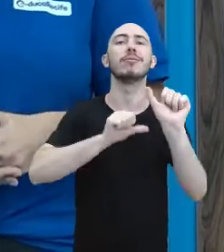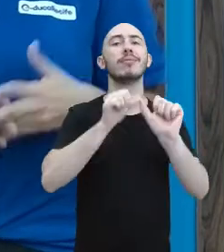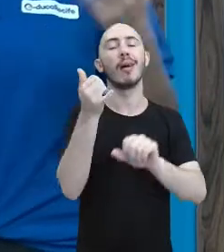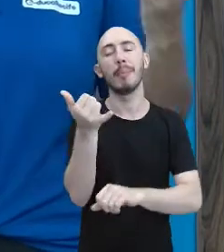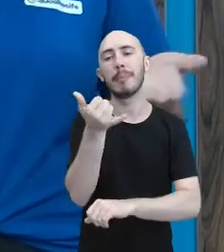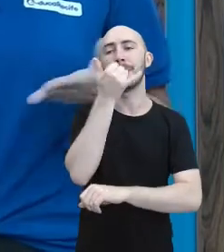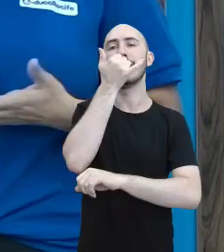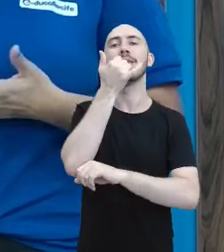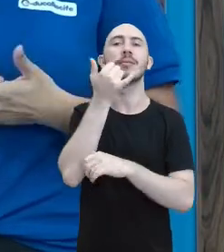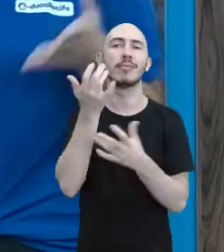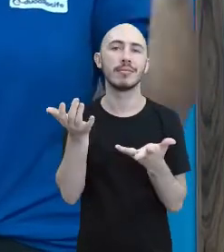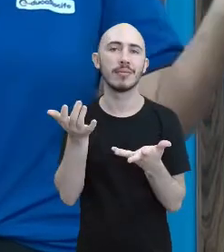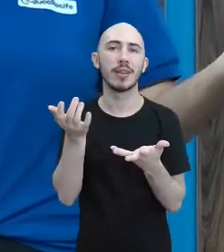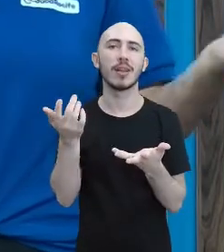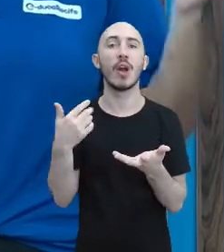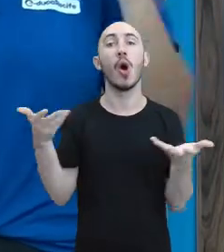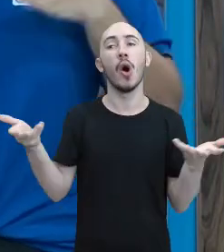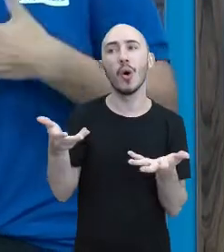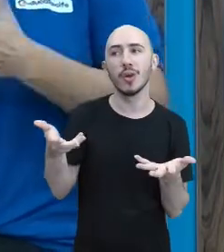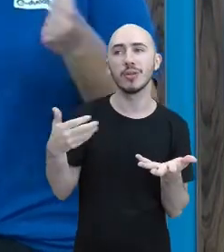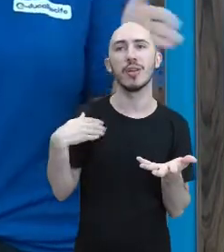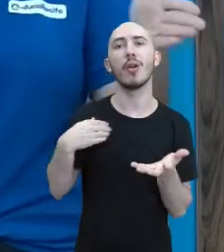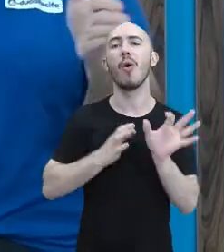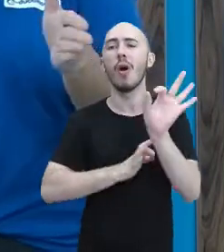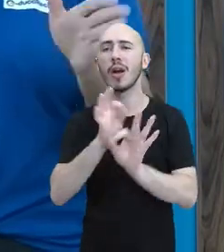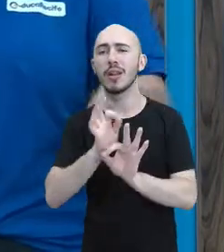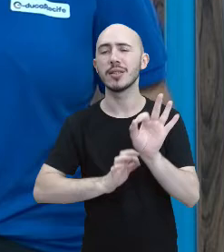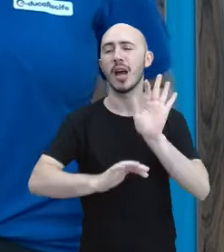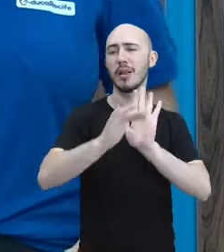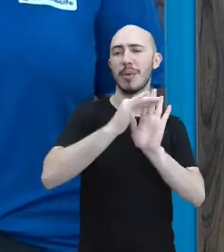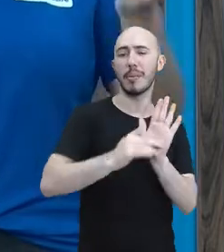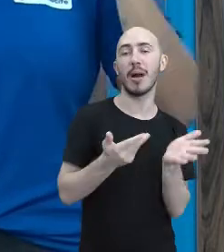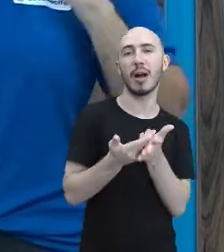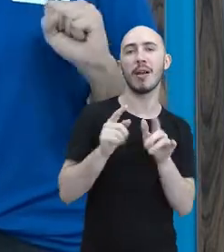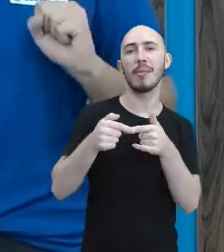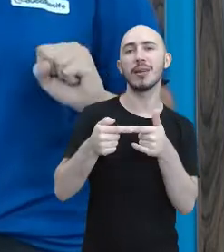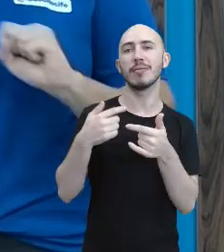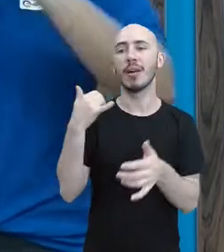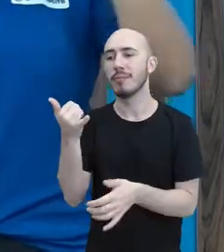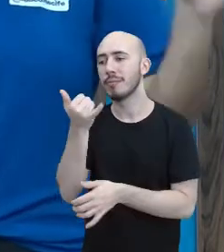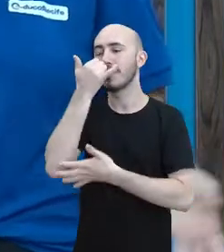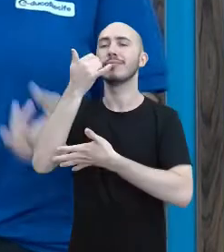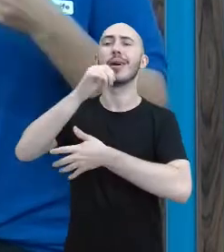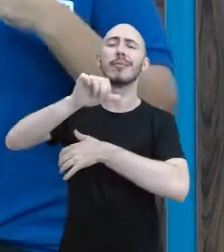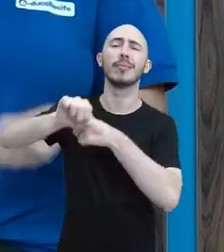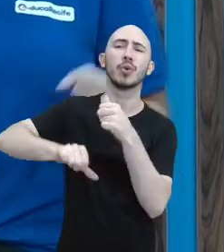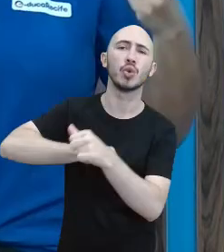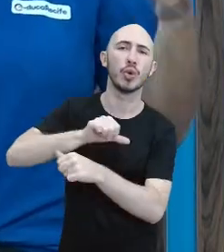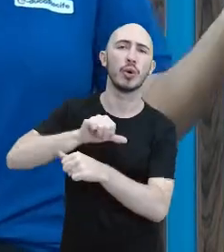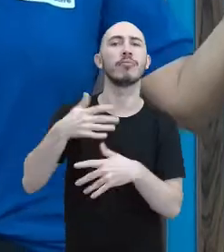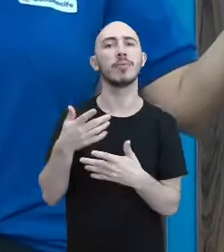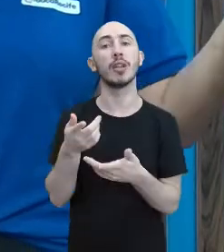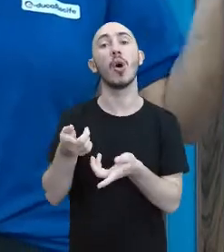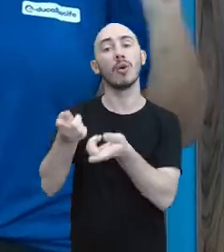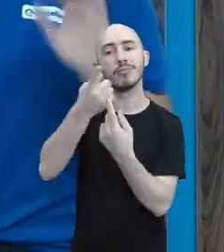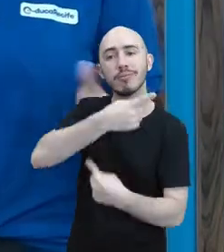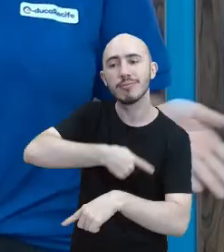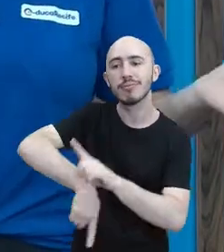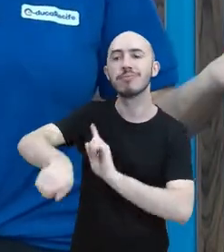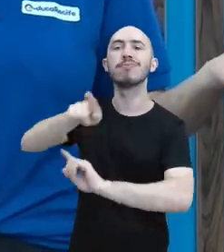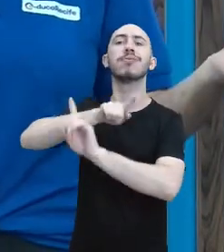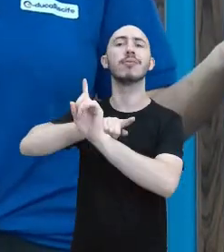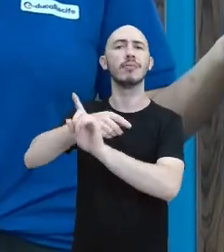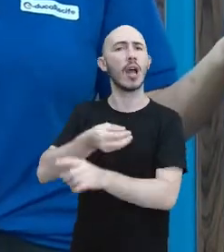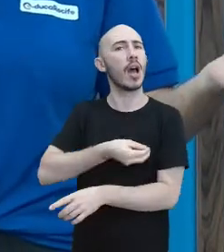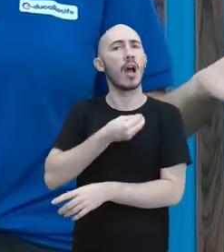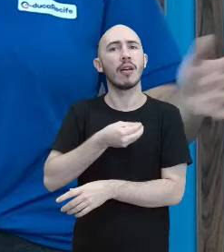que foi o que aconteceu hoje. Eu tinha um plano, saí um pouco do percurso, mas a gente faz o quê? A gente dá a volta por cima e segue, porque a vida